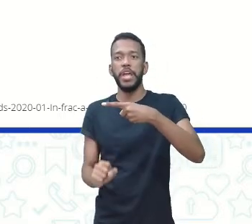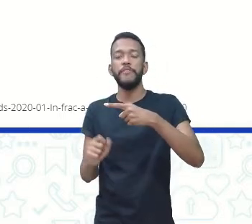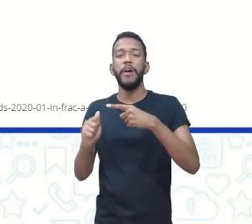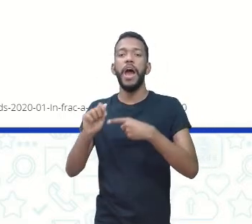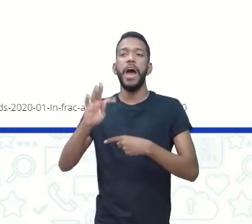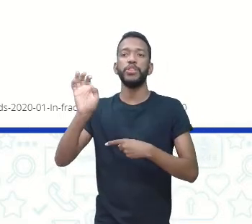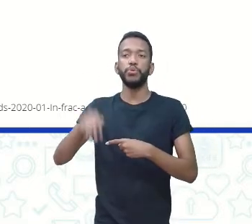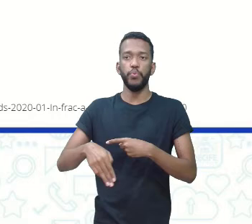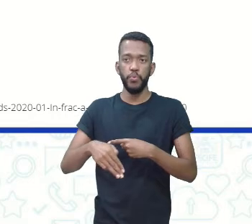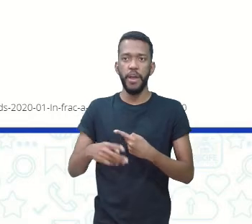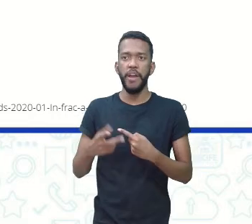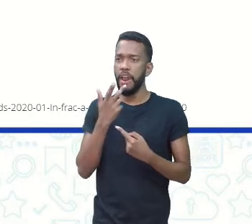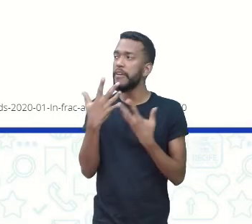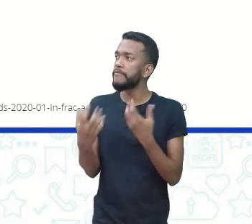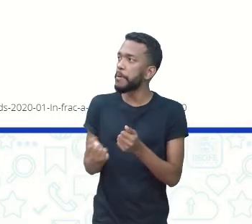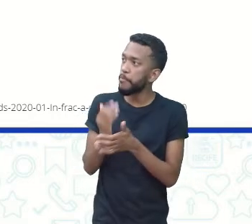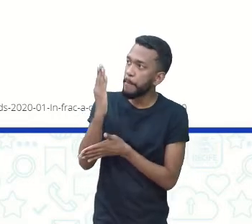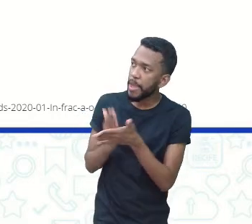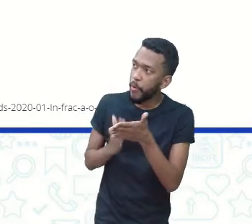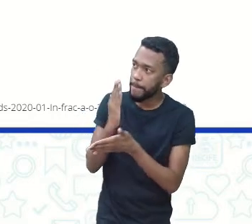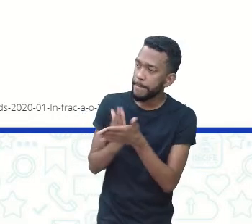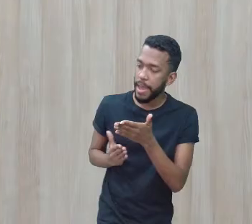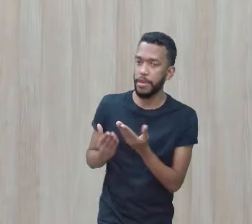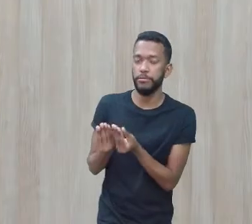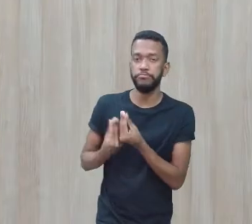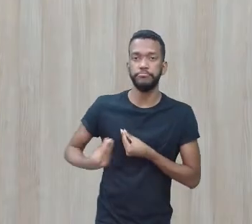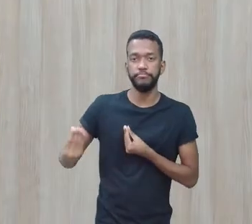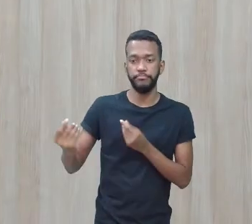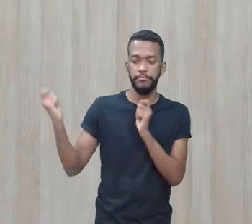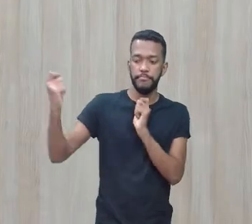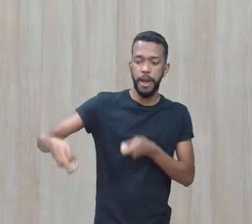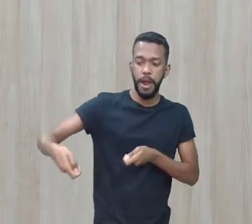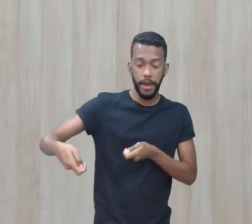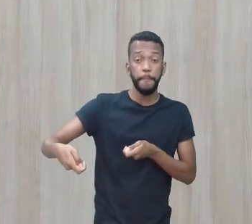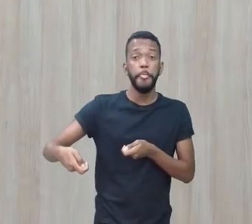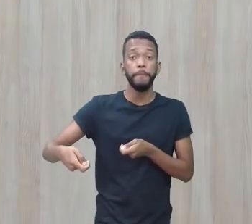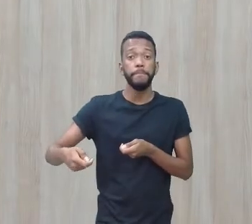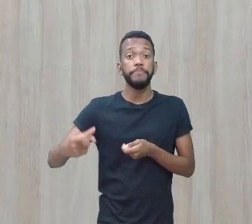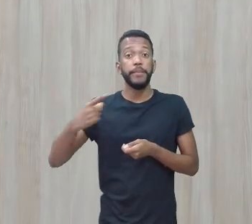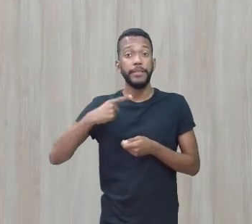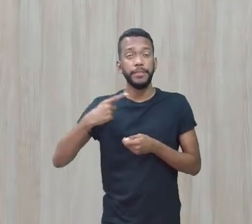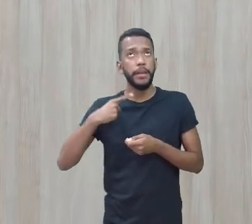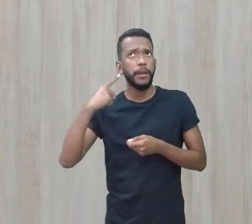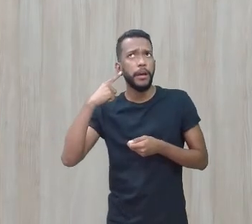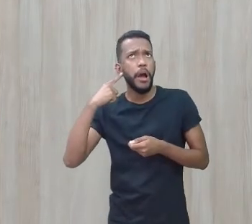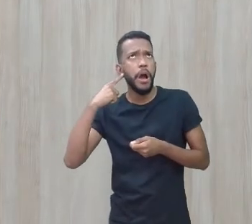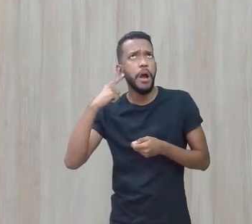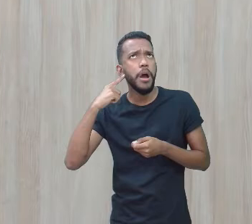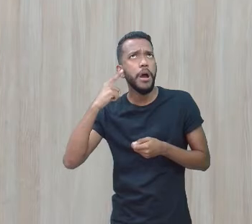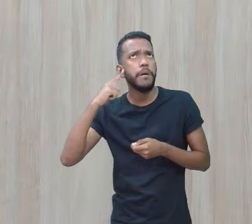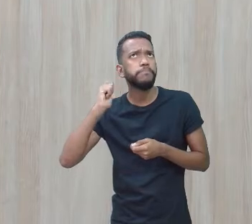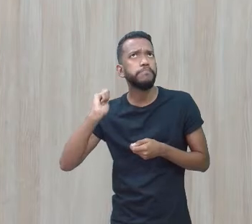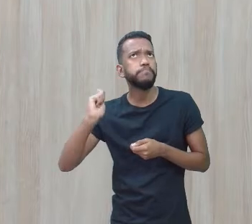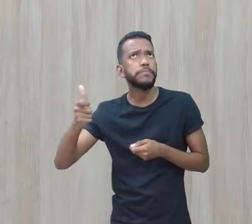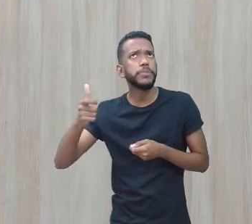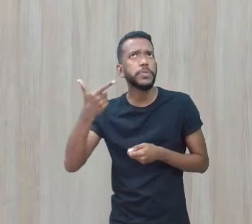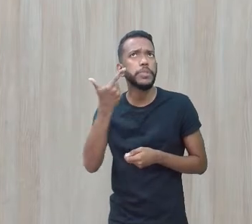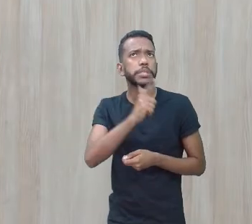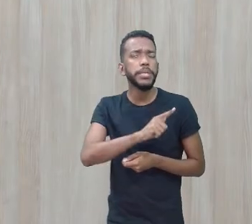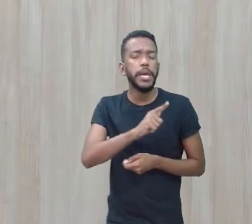diz assim, vamos rachar meio a meio? Então, aí a gente já tem as palavras que já dá pensamento. Como que eu